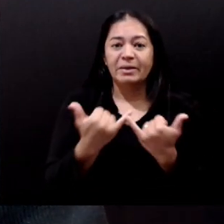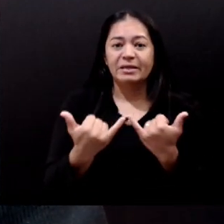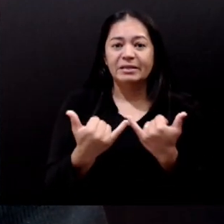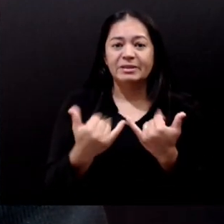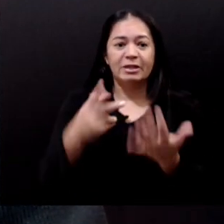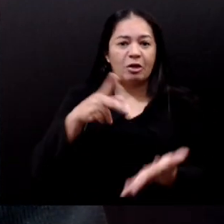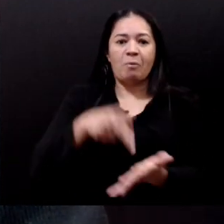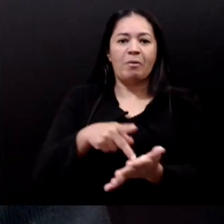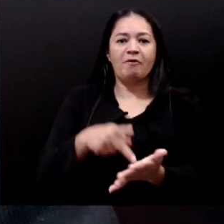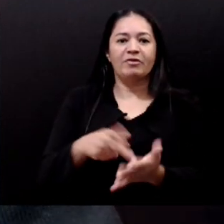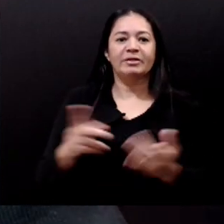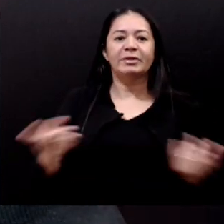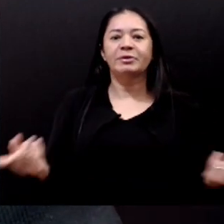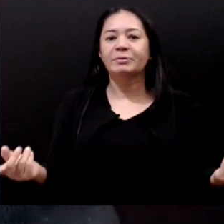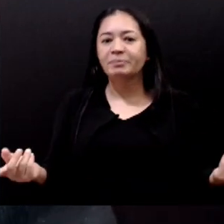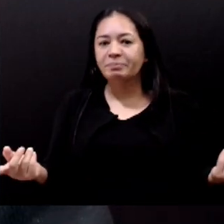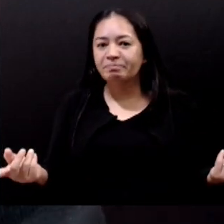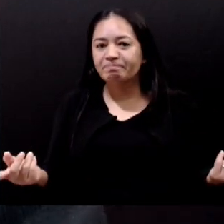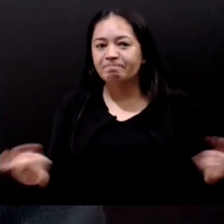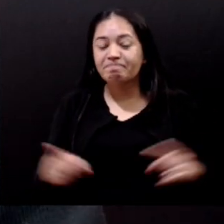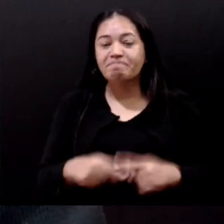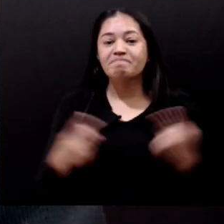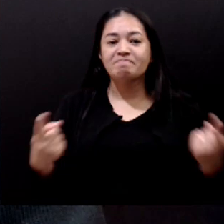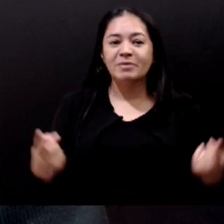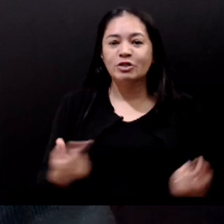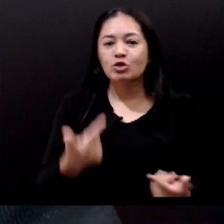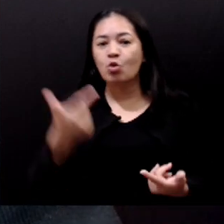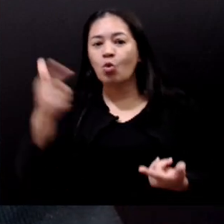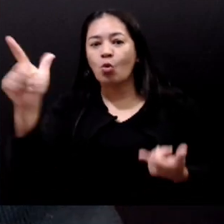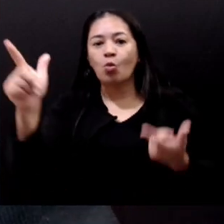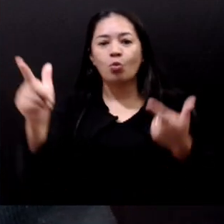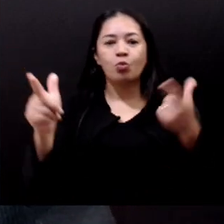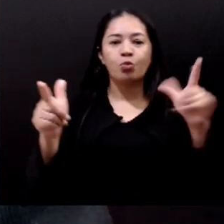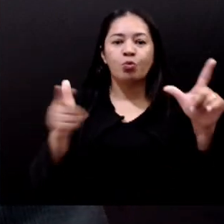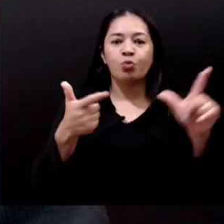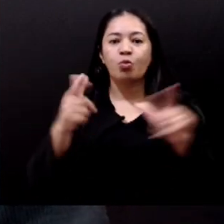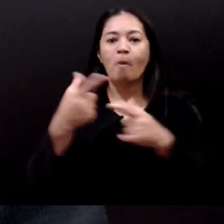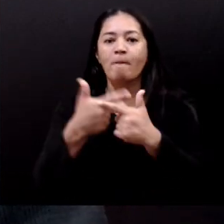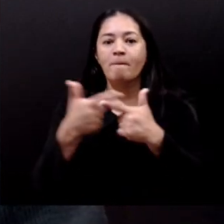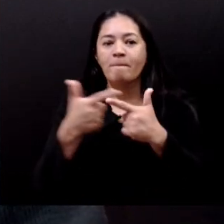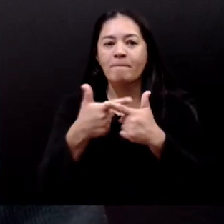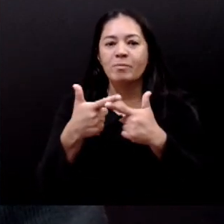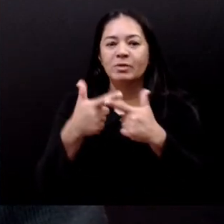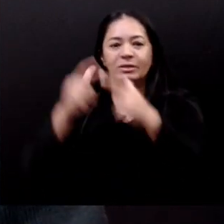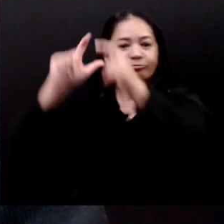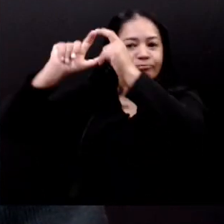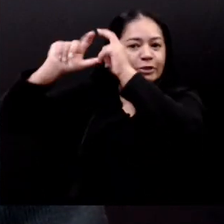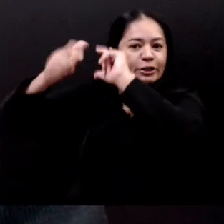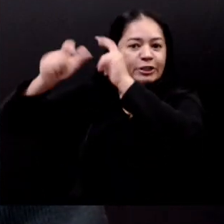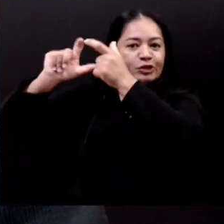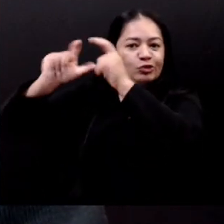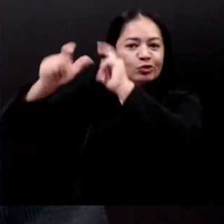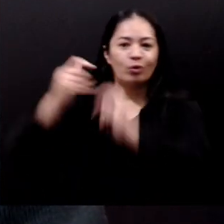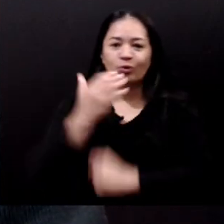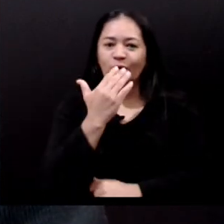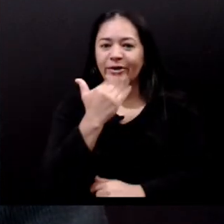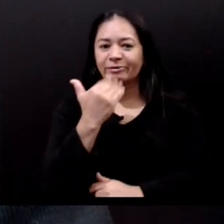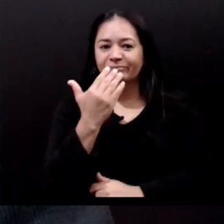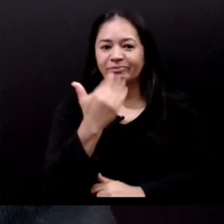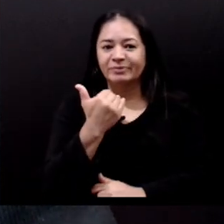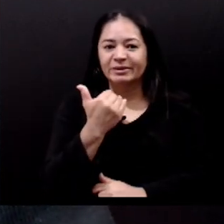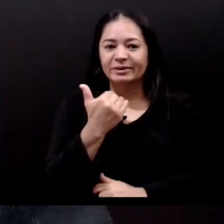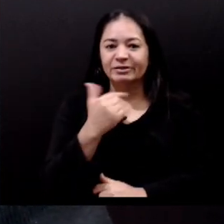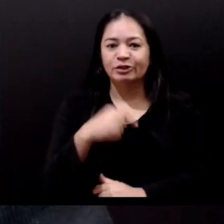que se cria os outros problemas, né, que nós falamos de transtornos alimentares, né. uhum, Quando nós falamos,